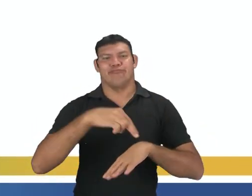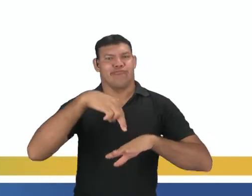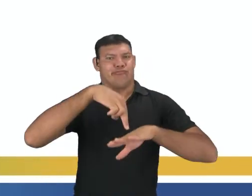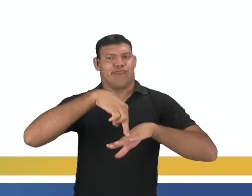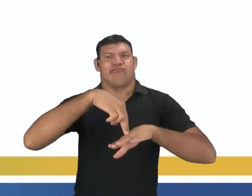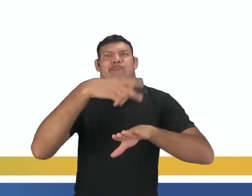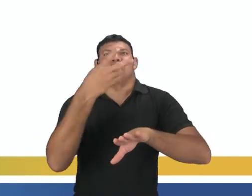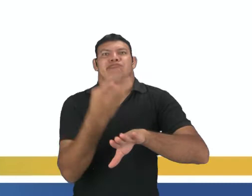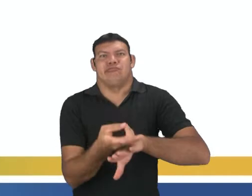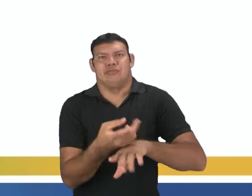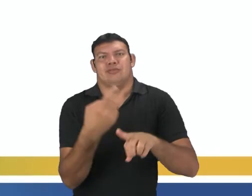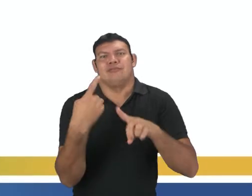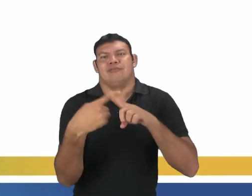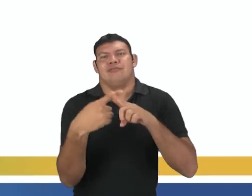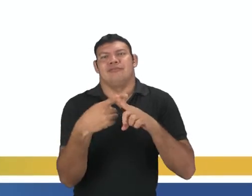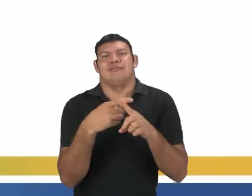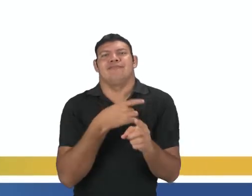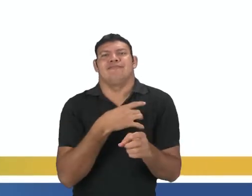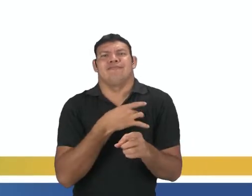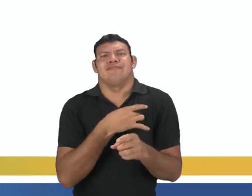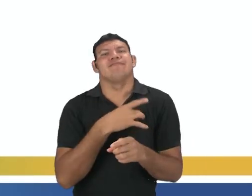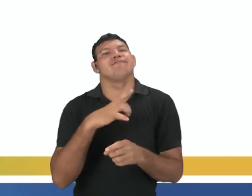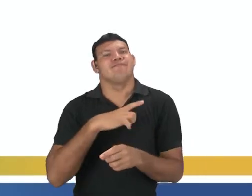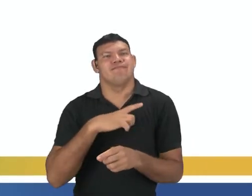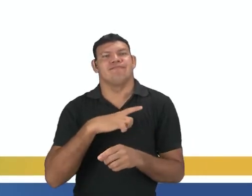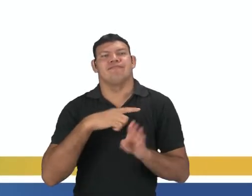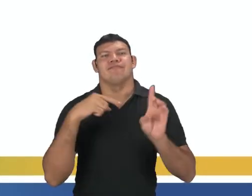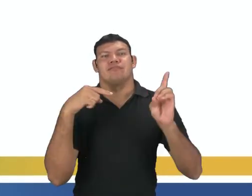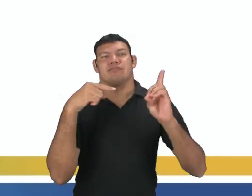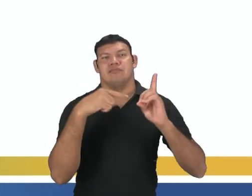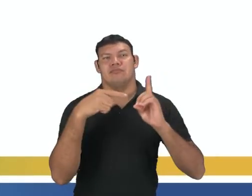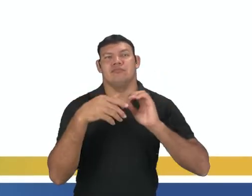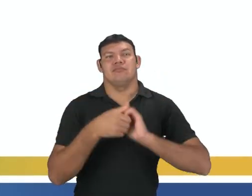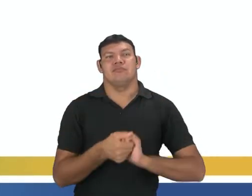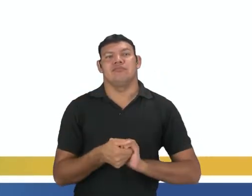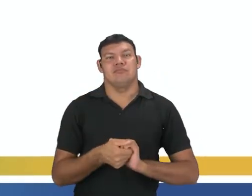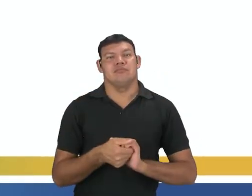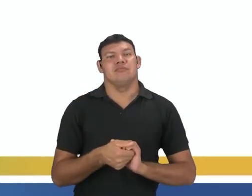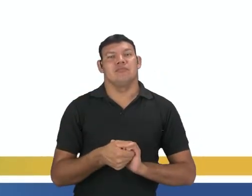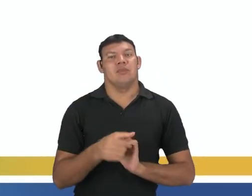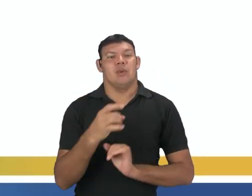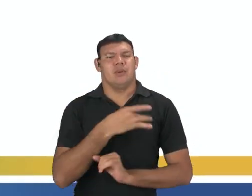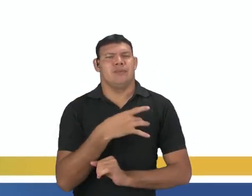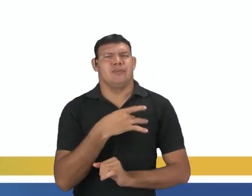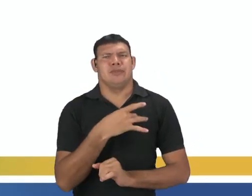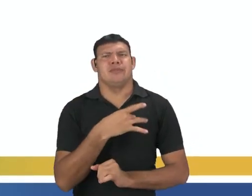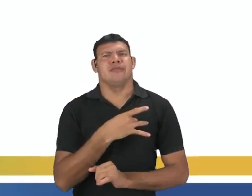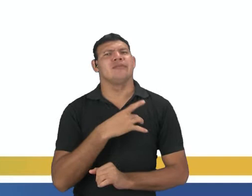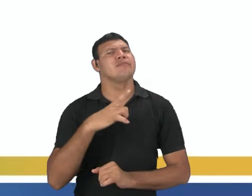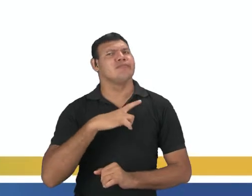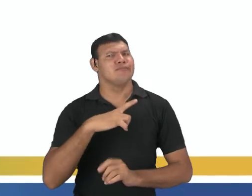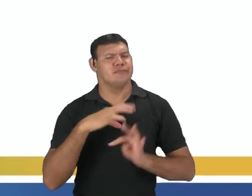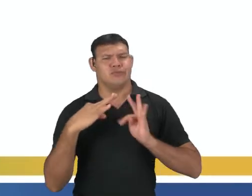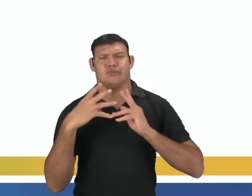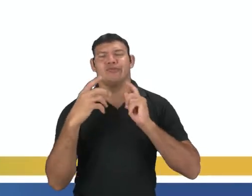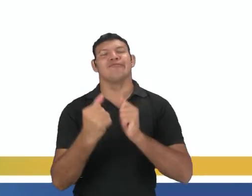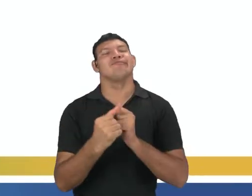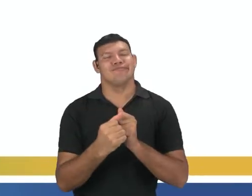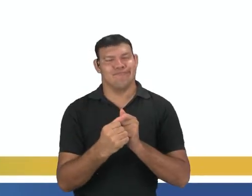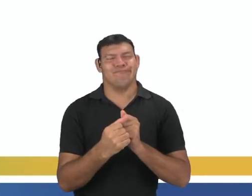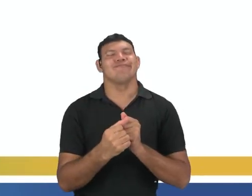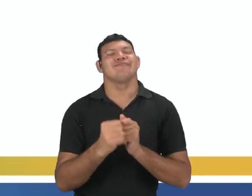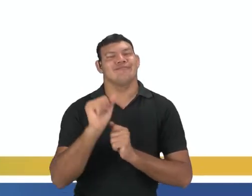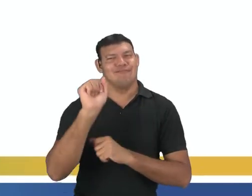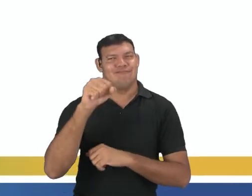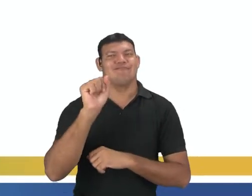pé, porque tinha medo de cair. Na letra D, tinha medo de tudo? Muito bem, essa menina